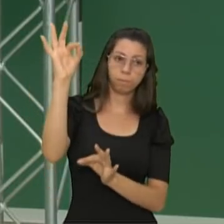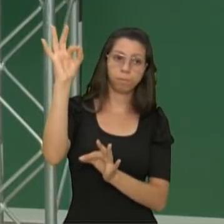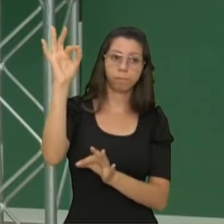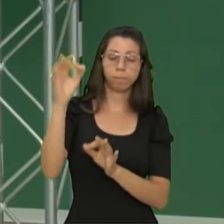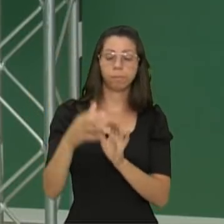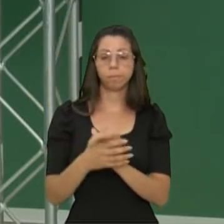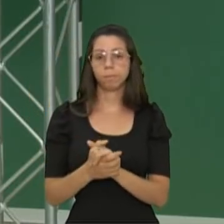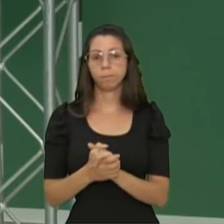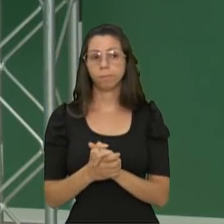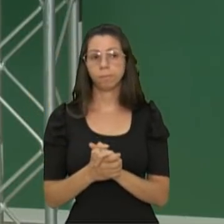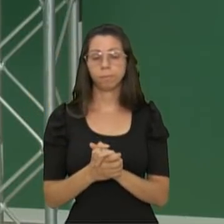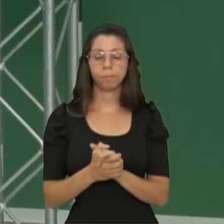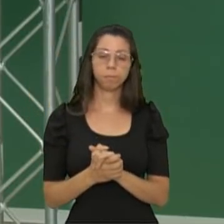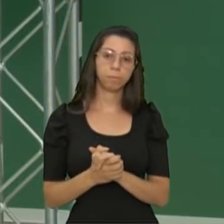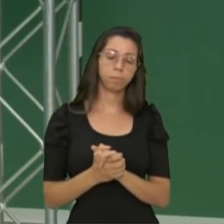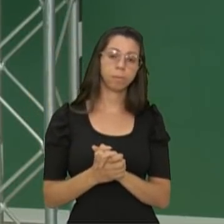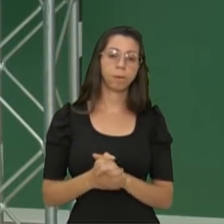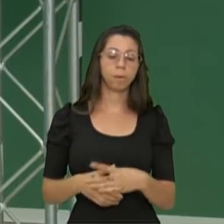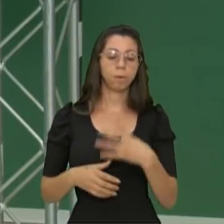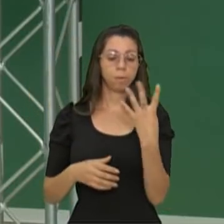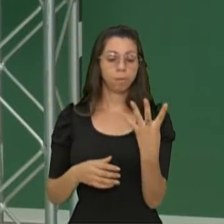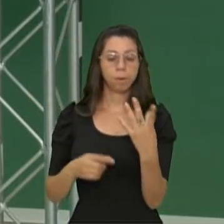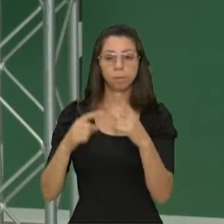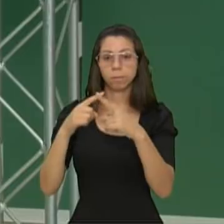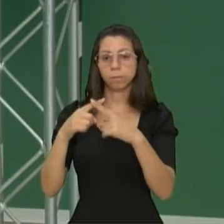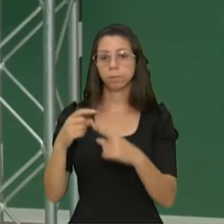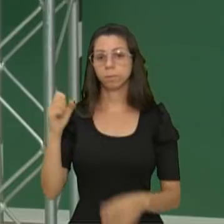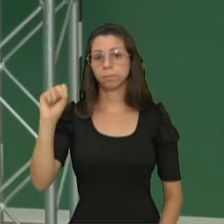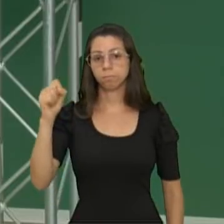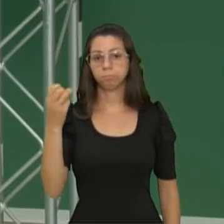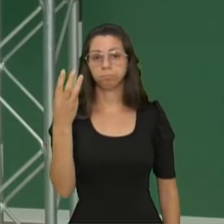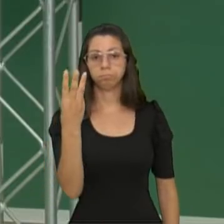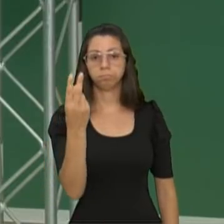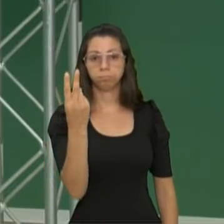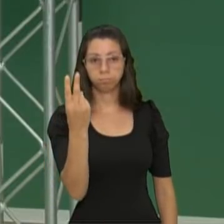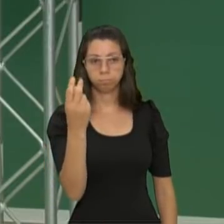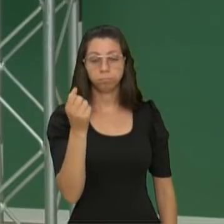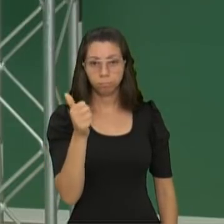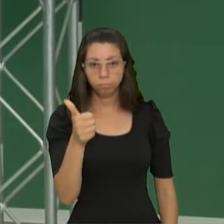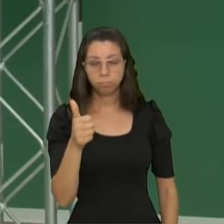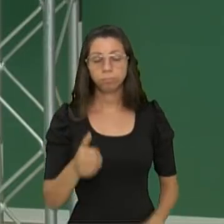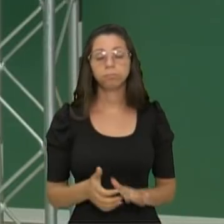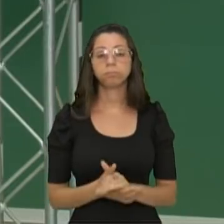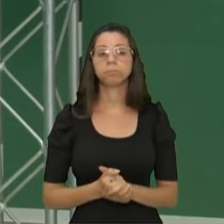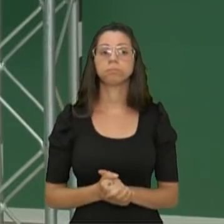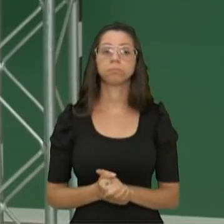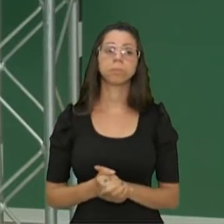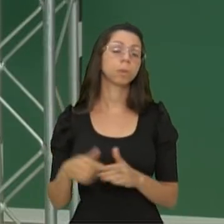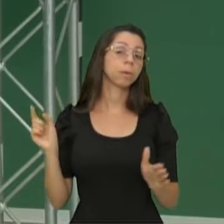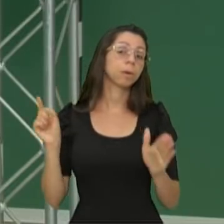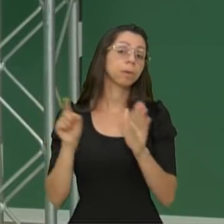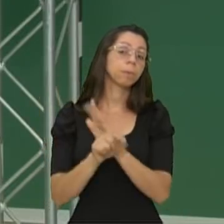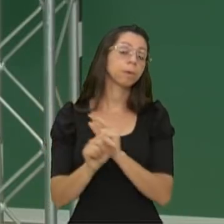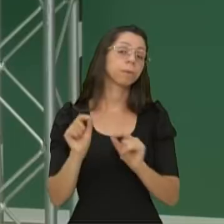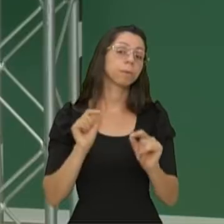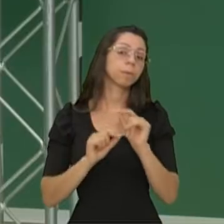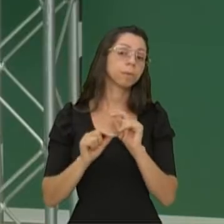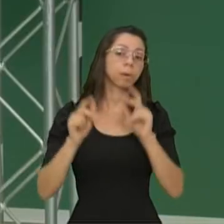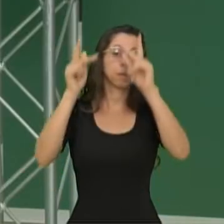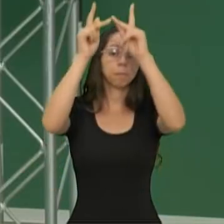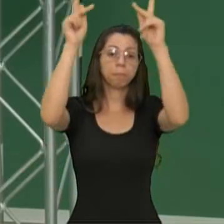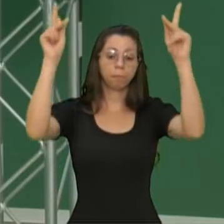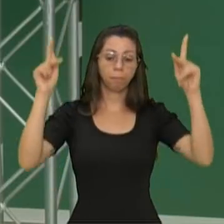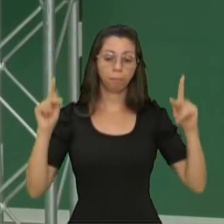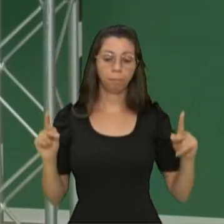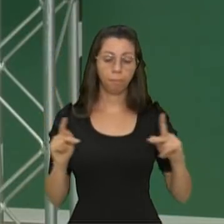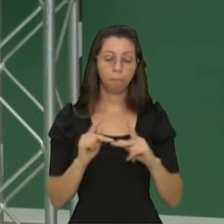Então, 4 vezes 8, 32. Ok? Aí, pergunta-se o perímetro do galinheiro.